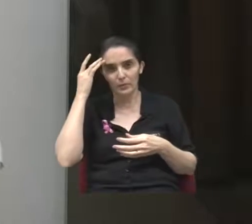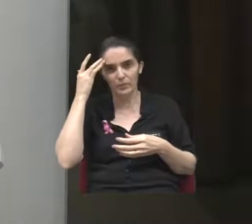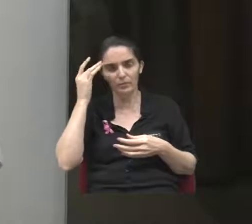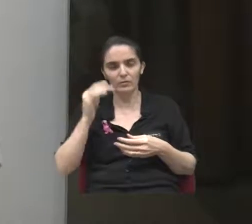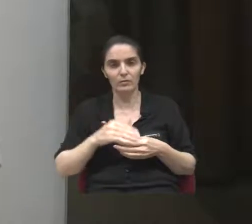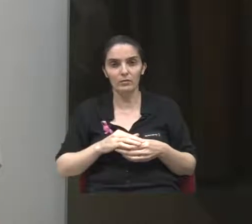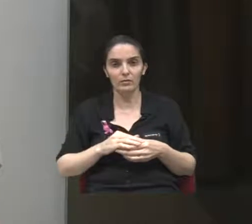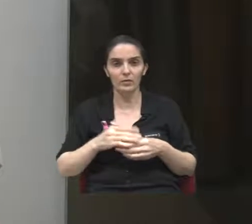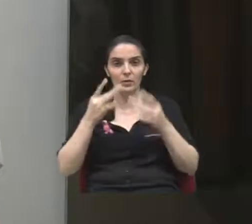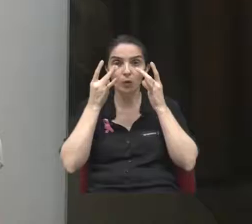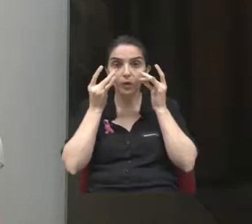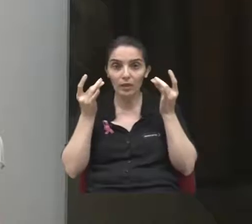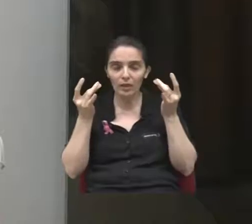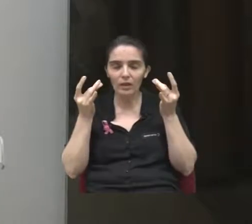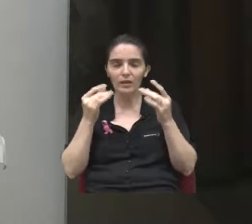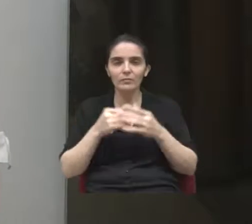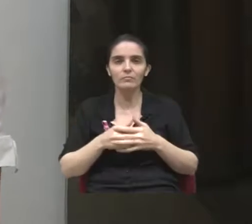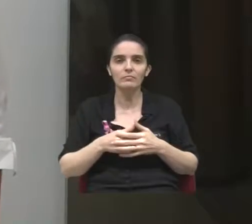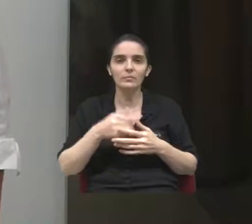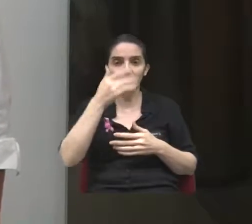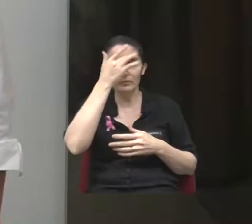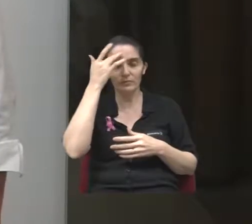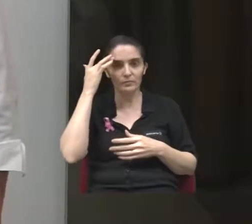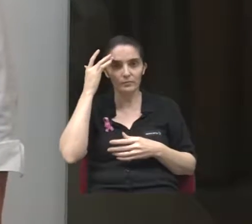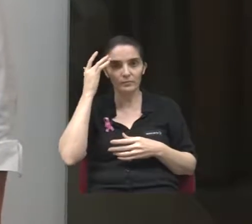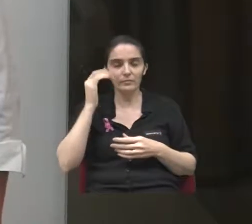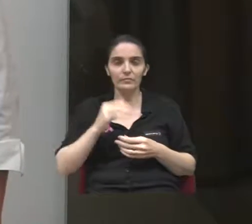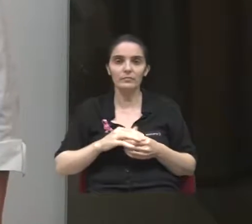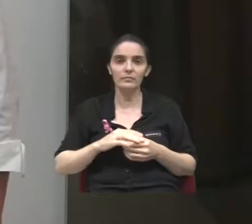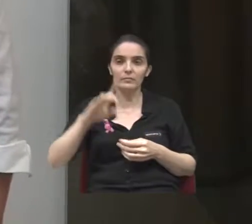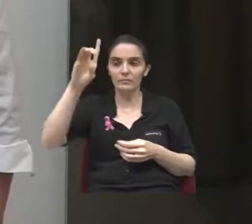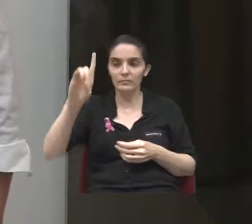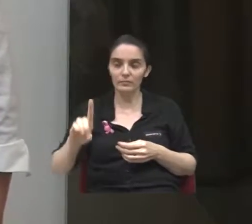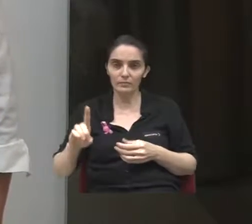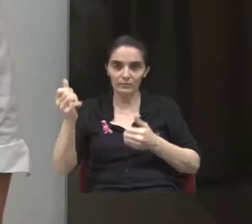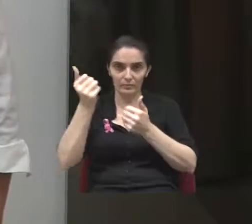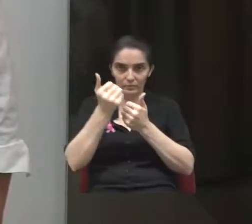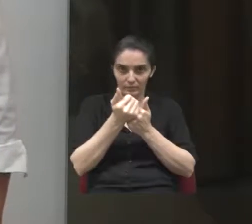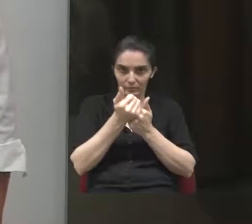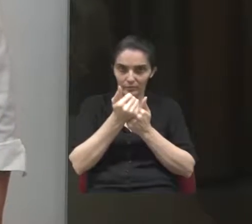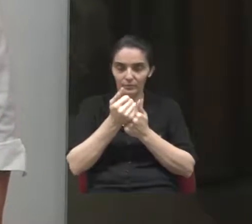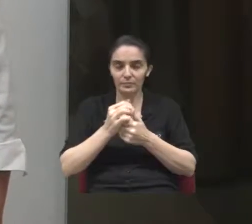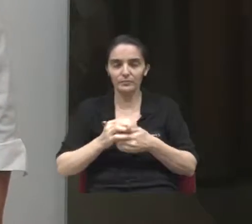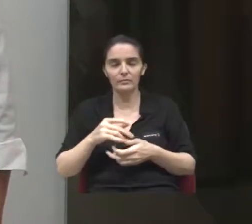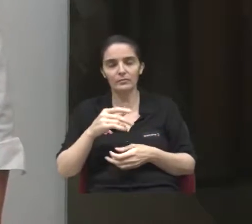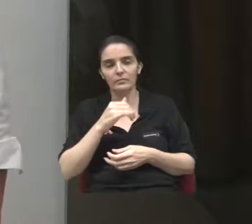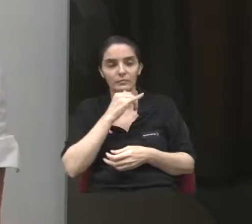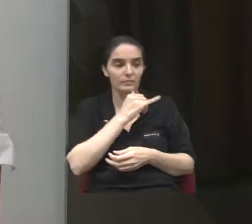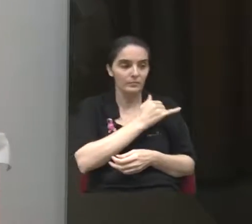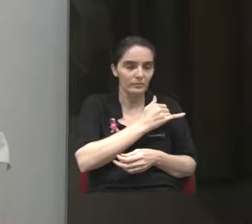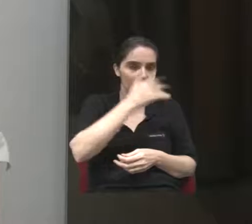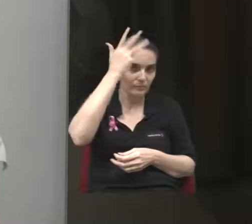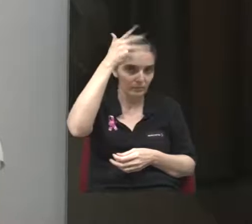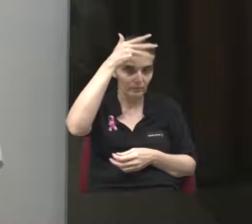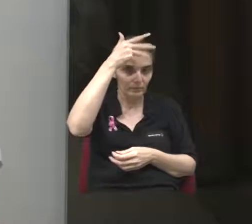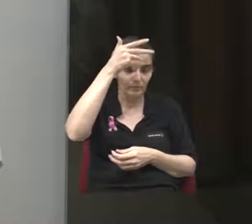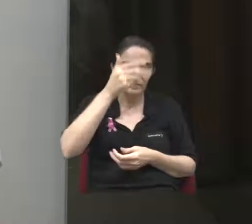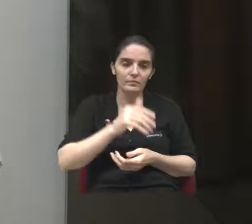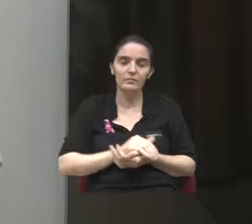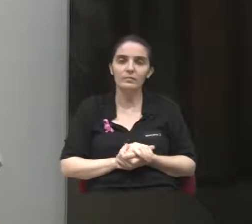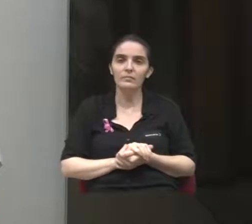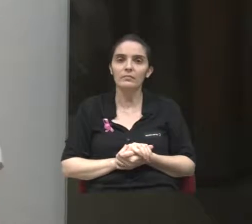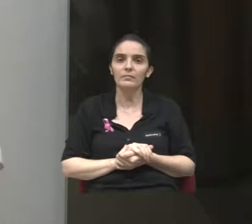Uma vice-diretora deu um testemunho no meu ouvido, e eu acabei falando para o Sérgio, que estava fazendo